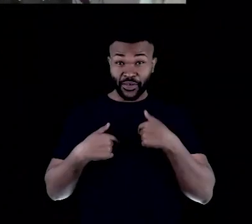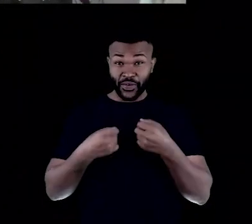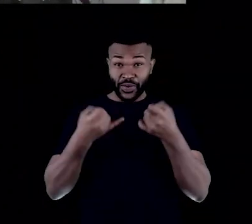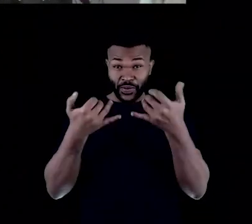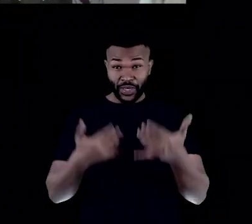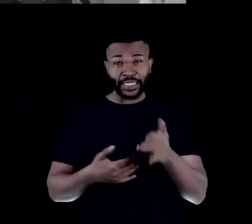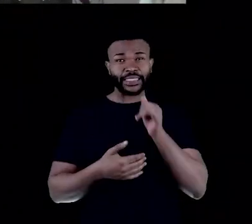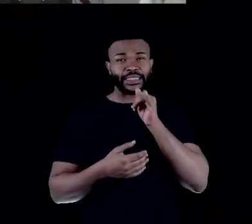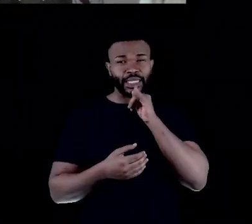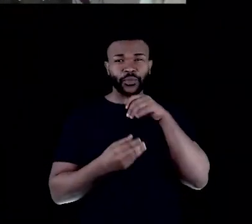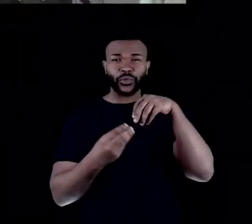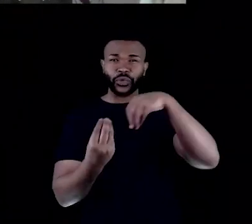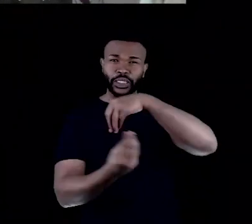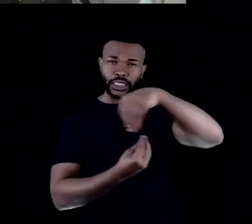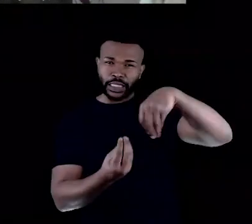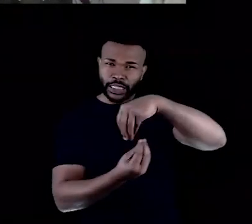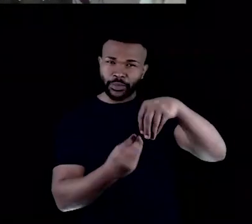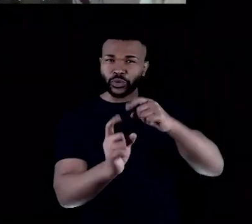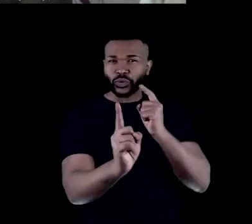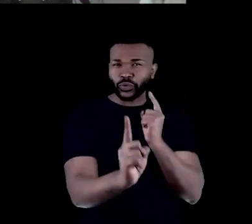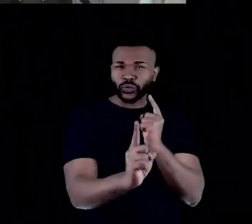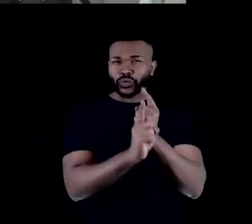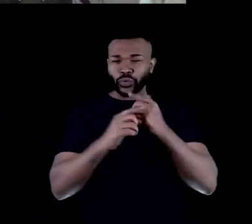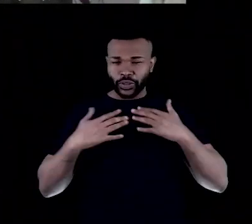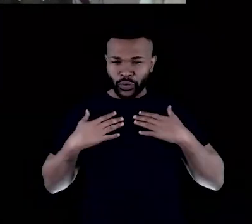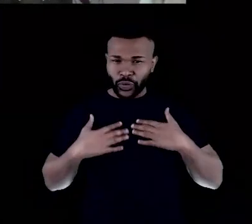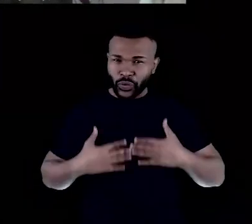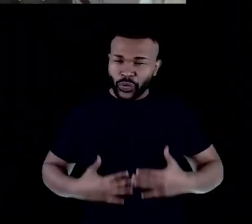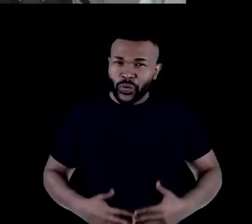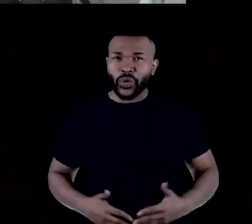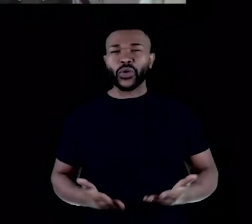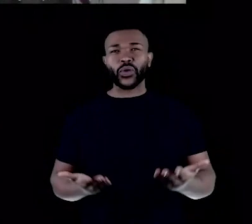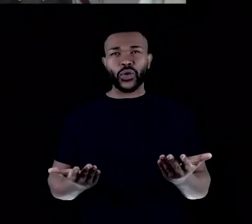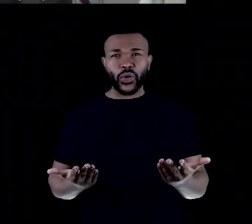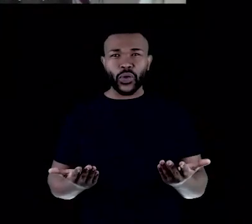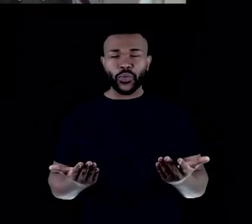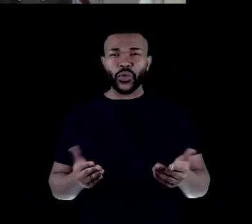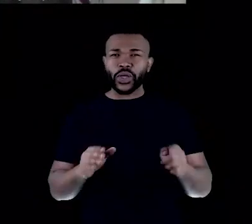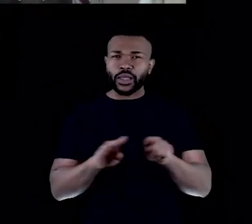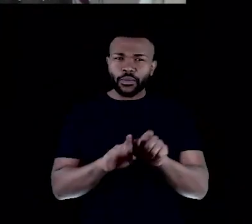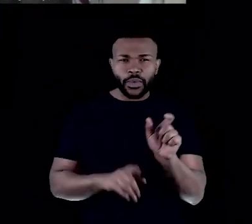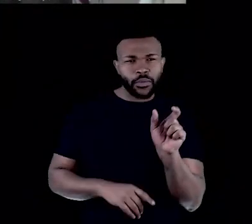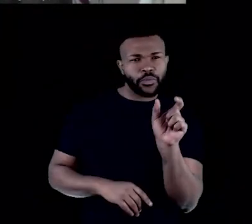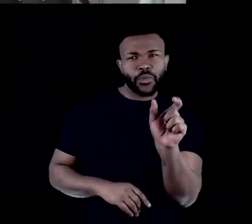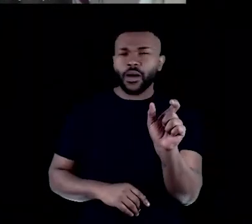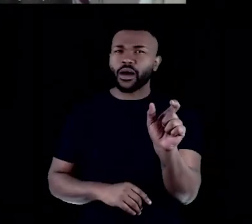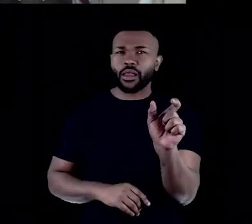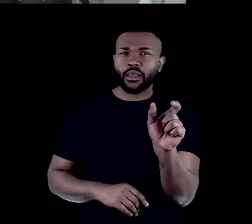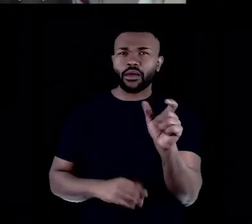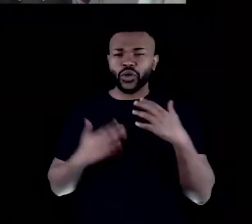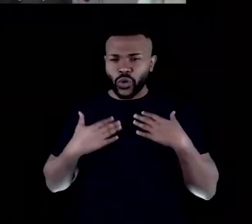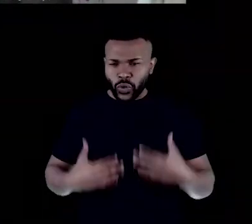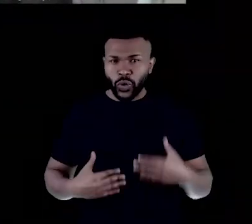Aliás, falando nessa questão, por exemplo, de hibridismo, de descoberta do corpo, de, né, mistura da